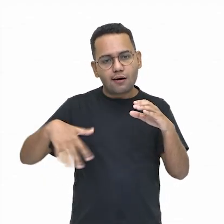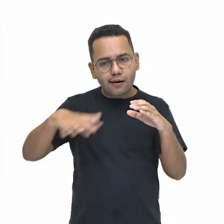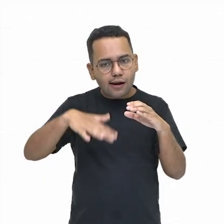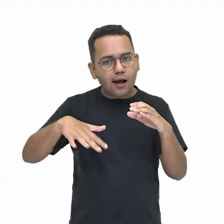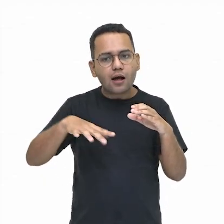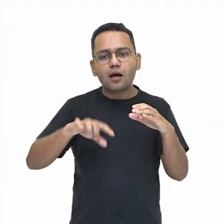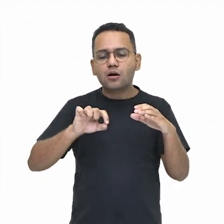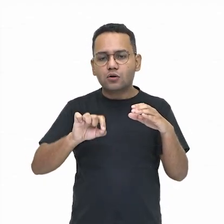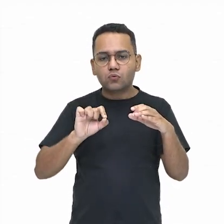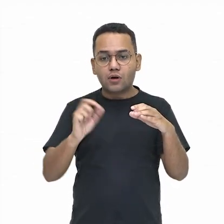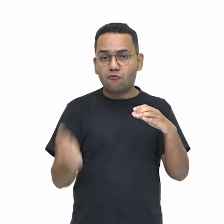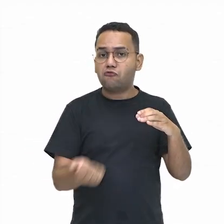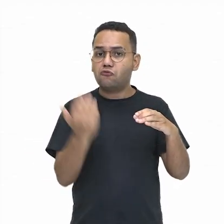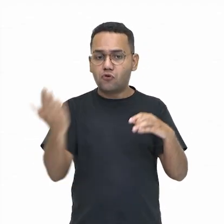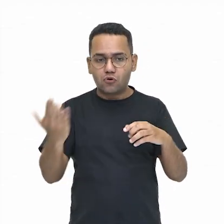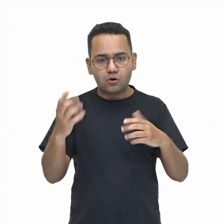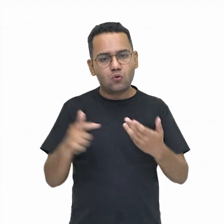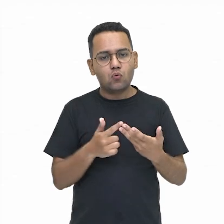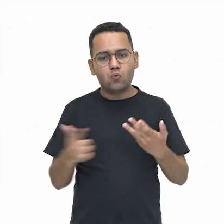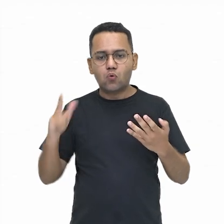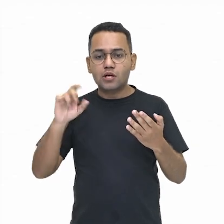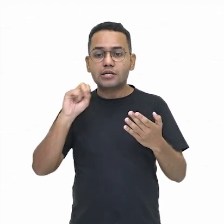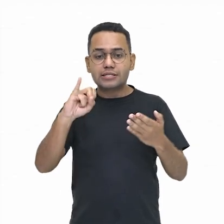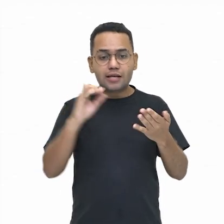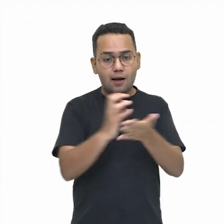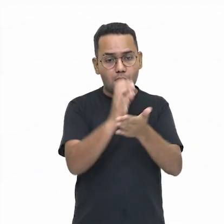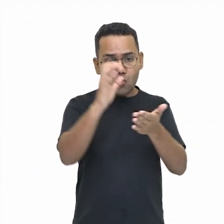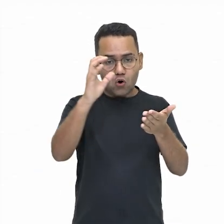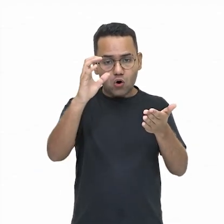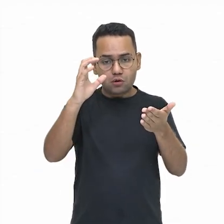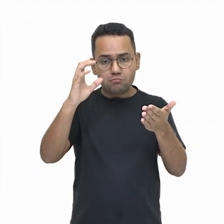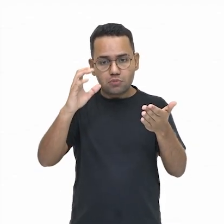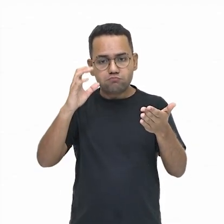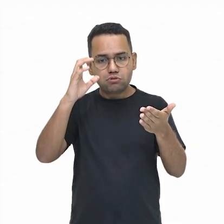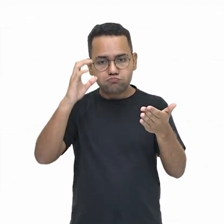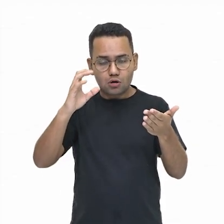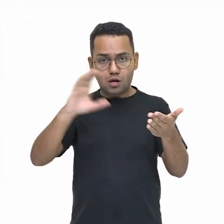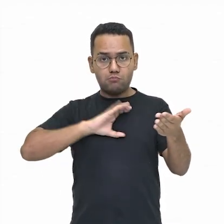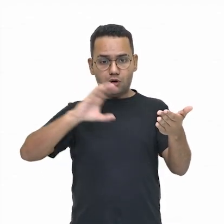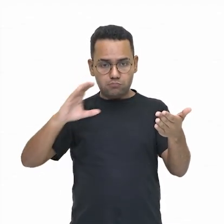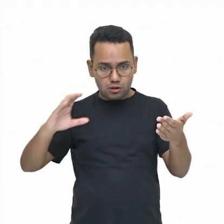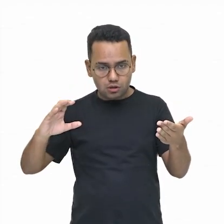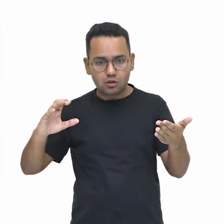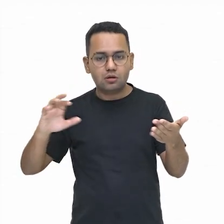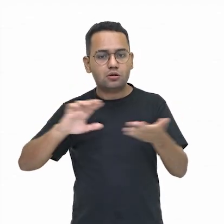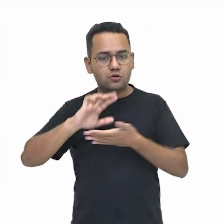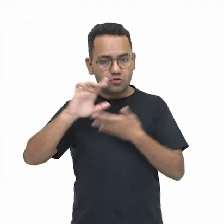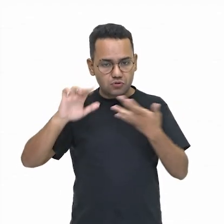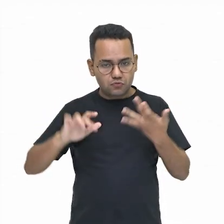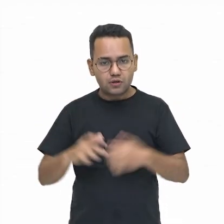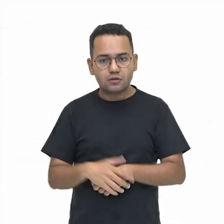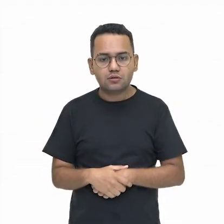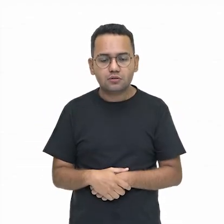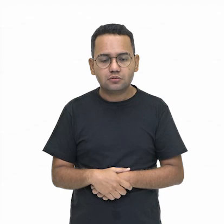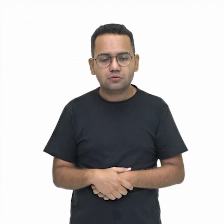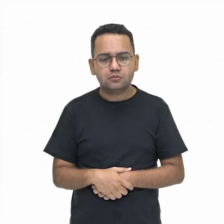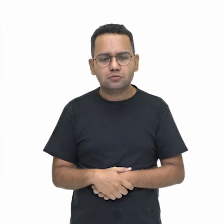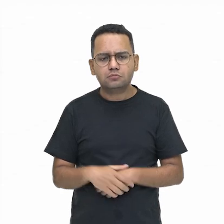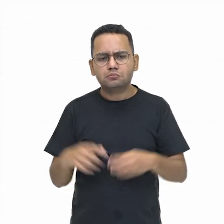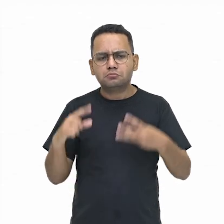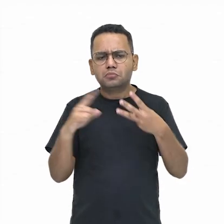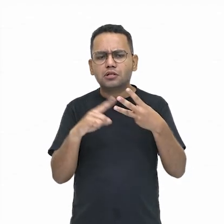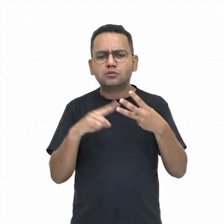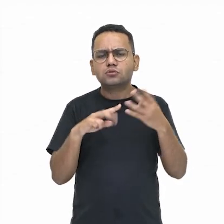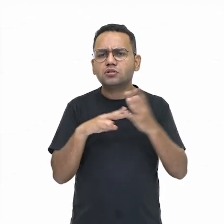bola, no seu retorno do quadro de remissão, rebater sobre ele mesmo. O que significa isso daí? Ó? Se